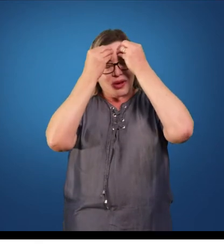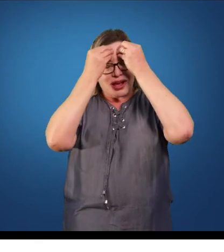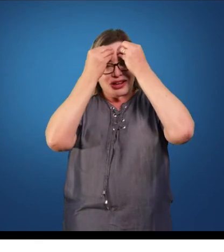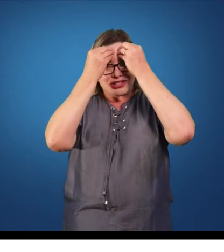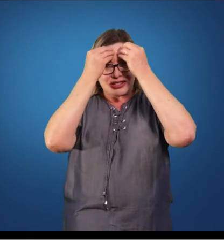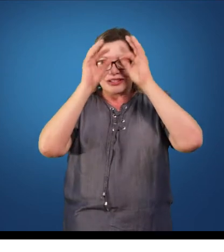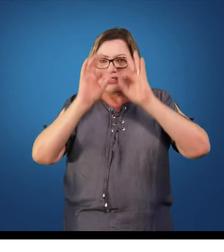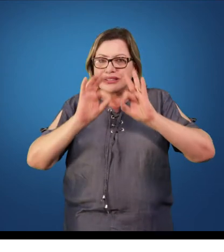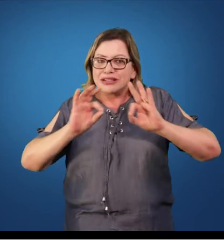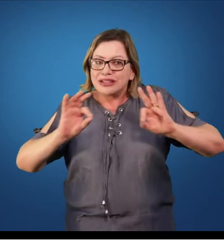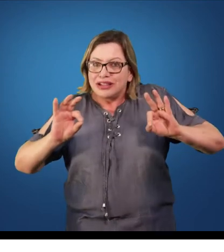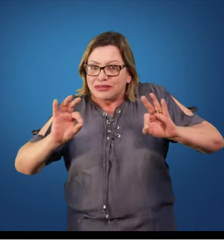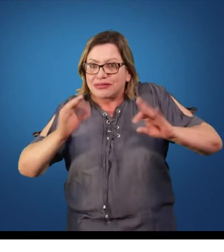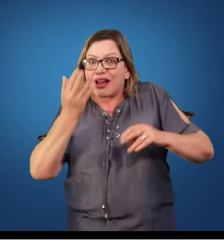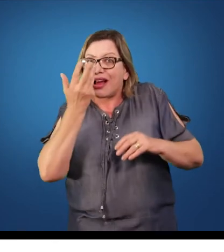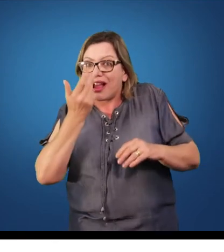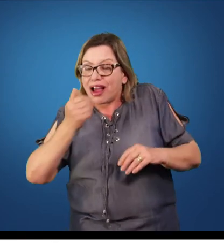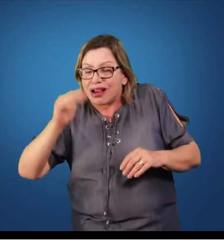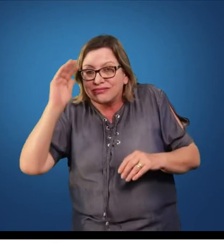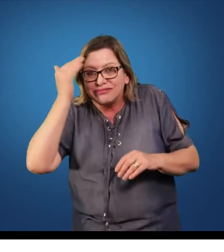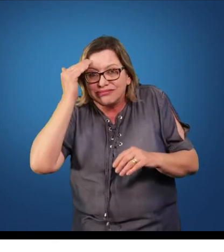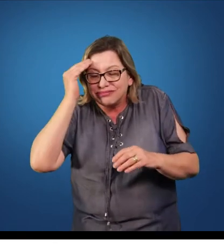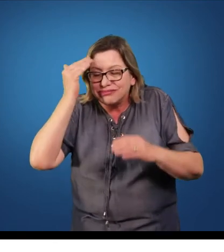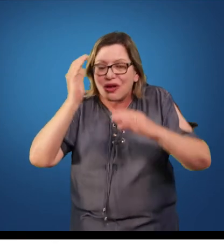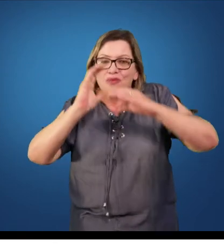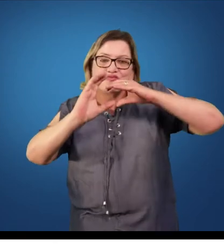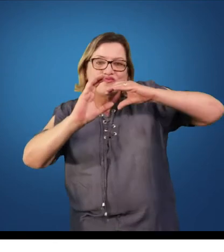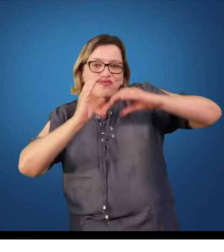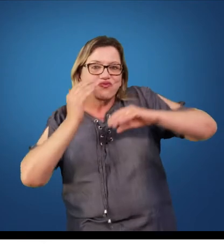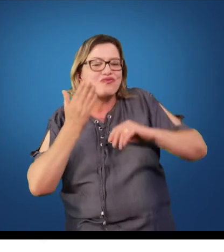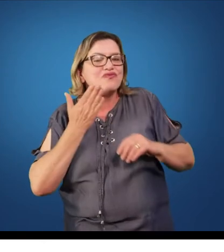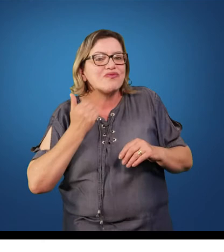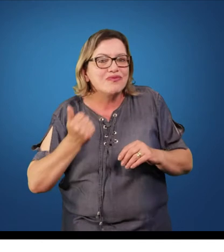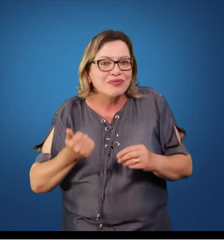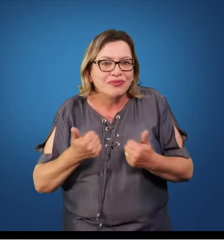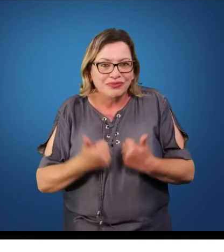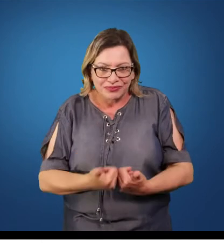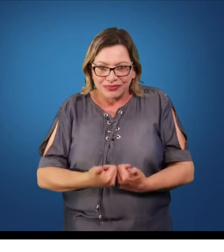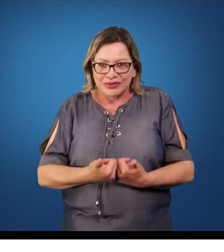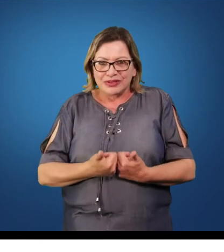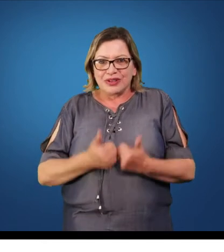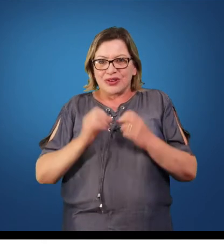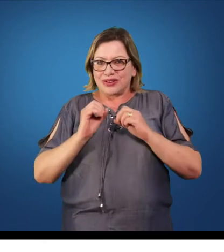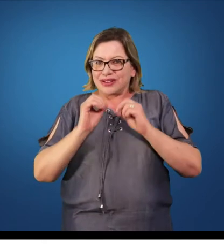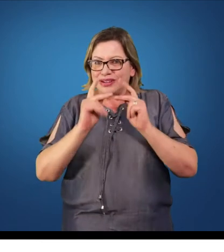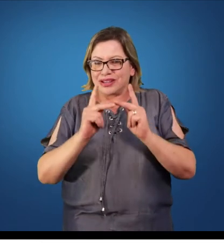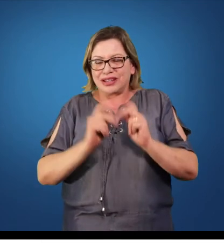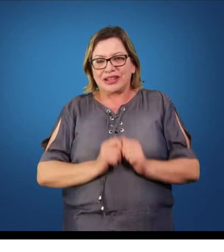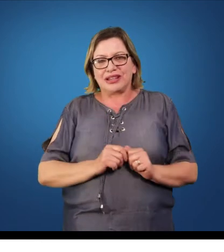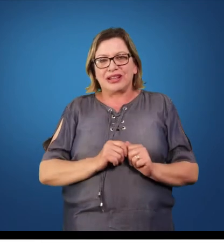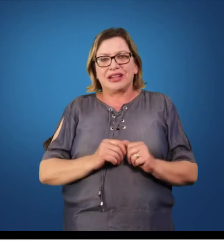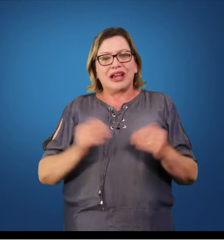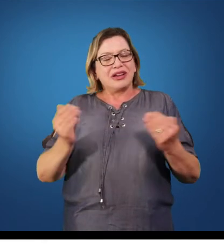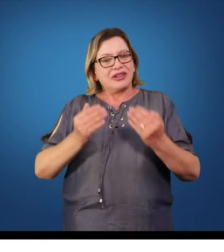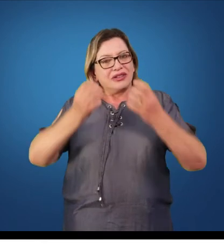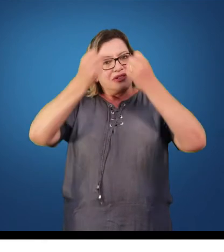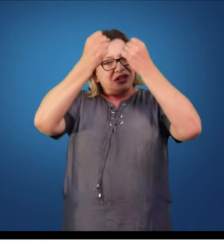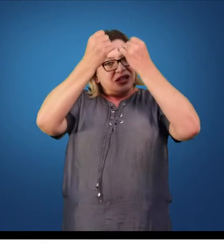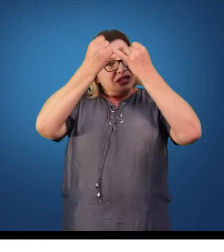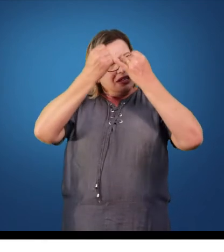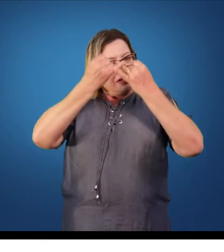dizendo, entendível a ela. Certo? Entendido? Tá. Eu só vou falar para vocês